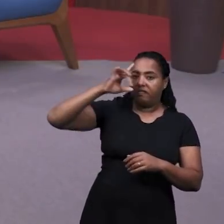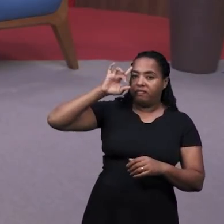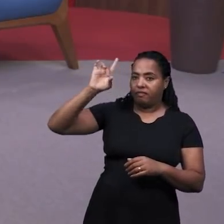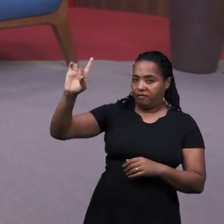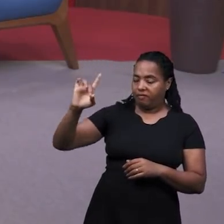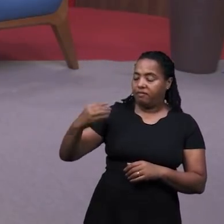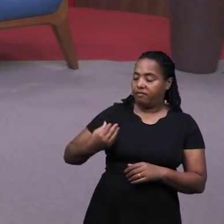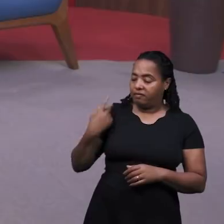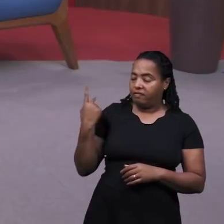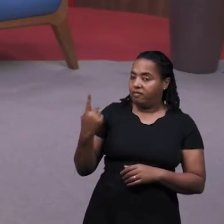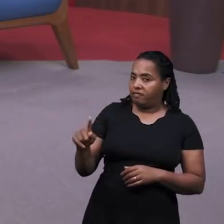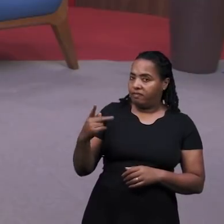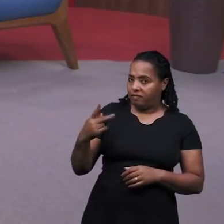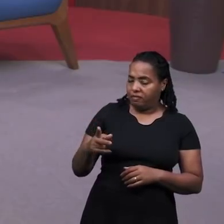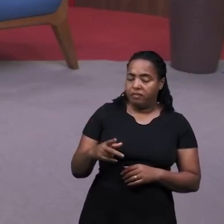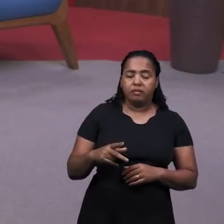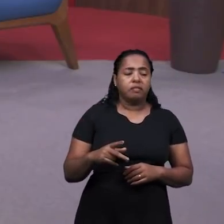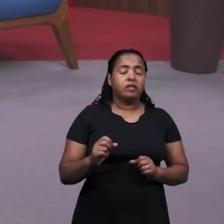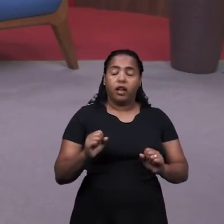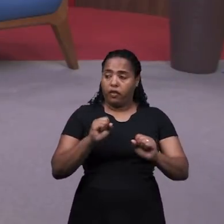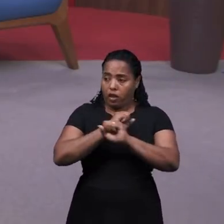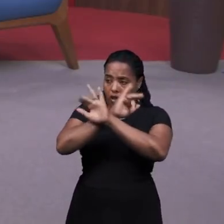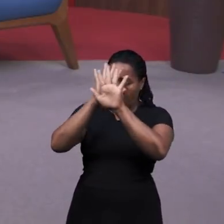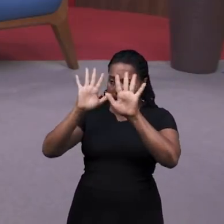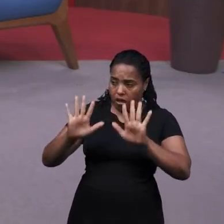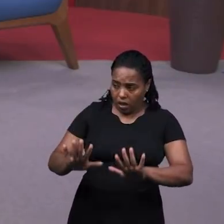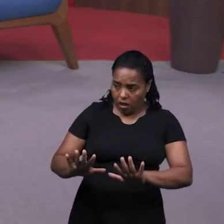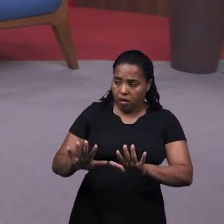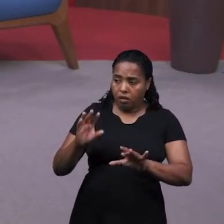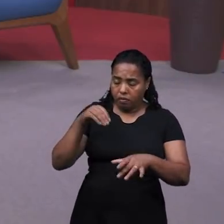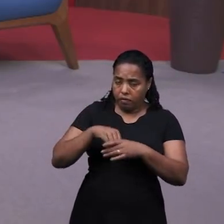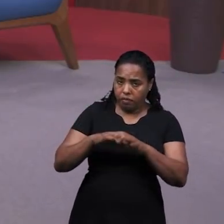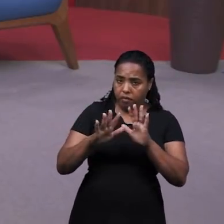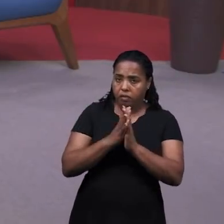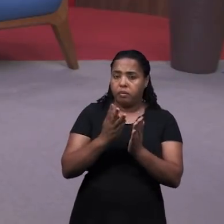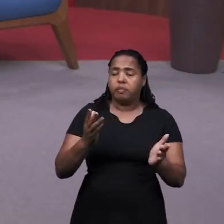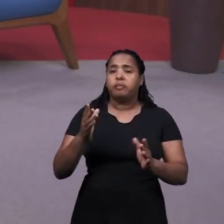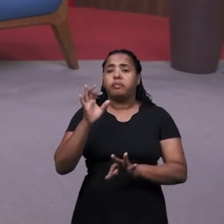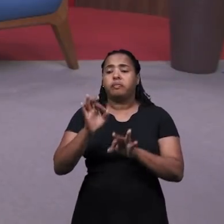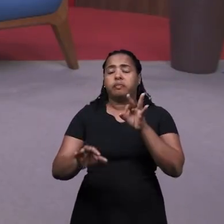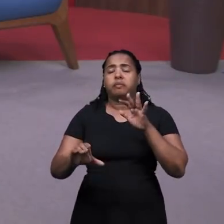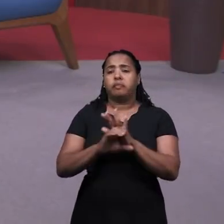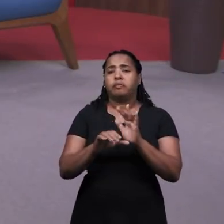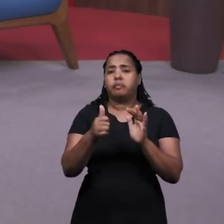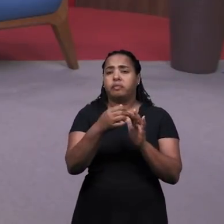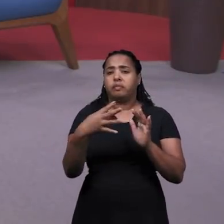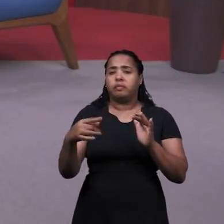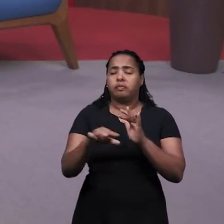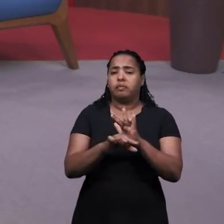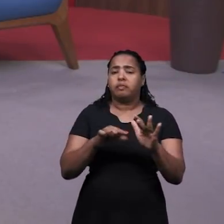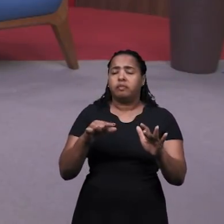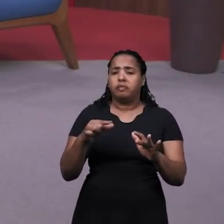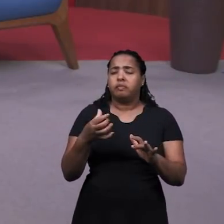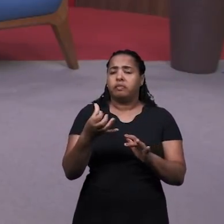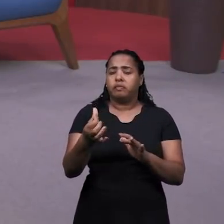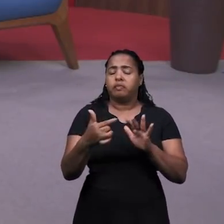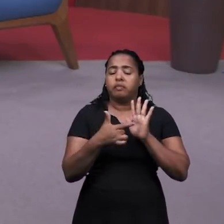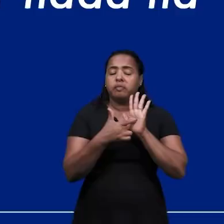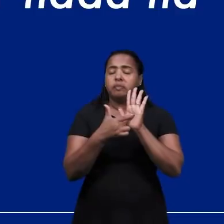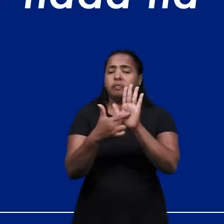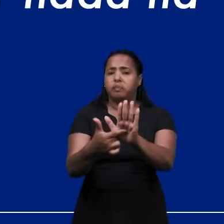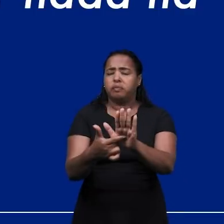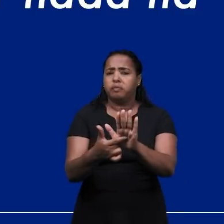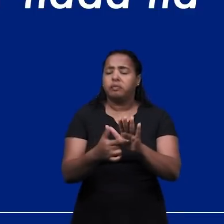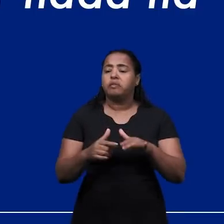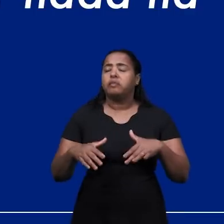sua vida. E isso fica bastante claro, explicitado na palavra. Juízes 14:6 diz assim a palavra do